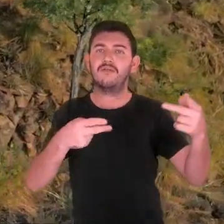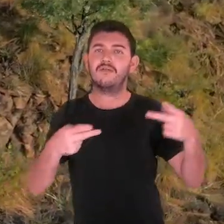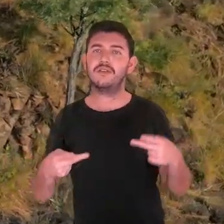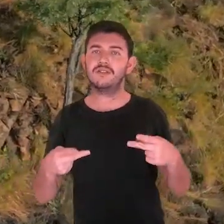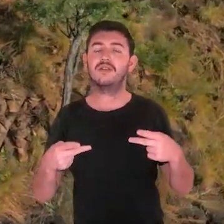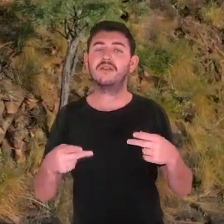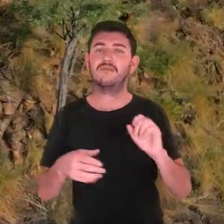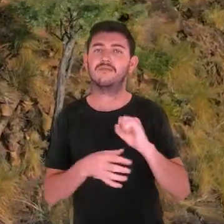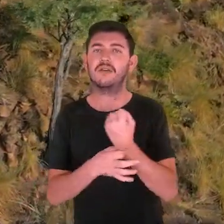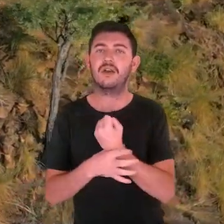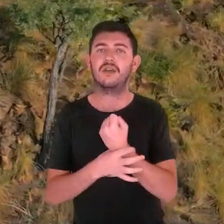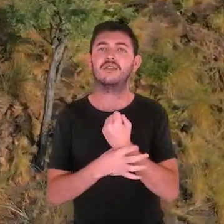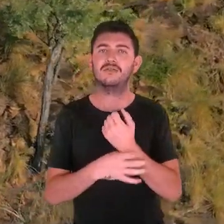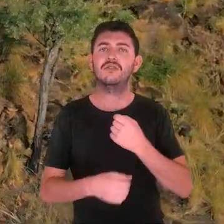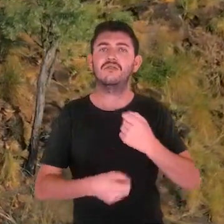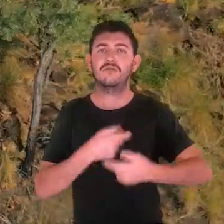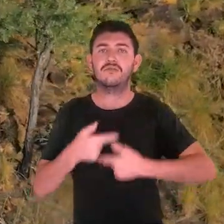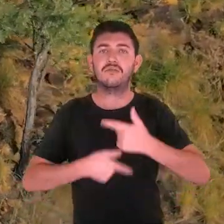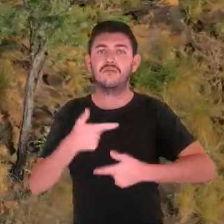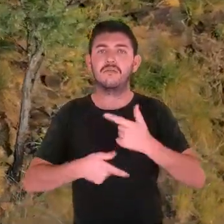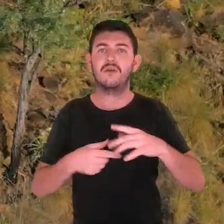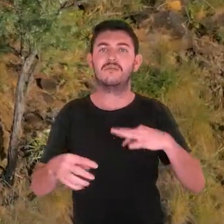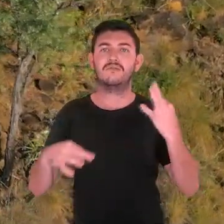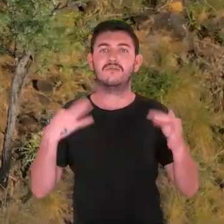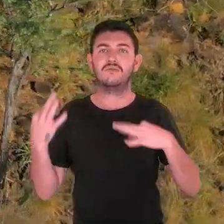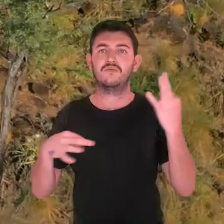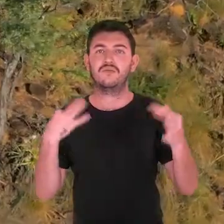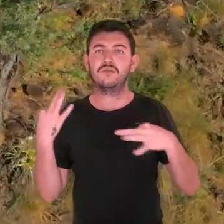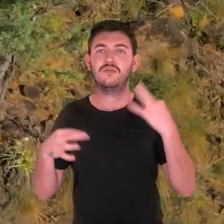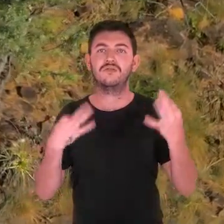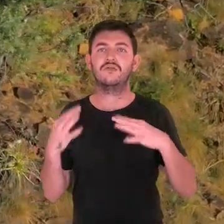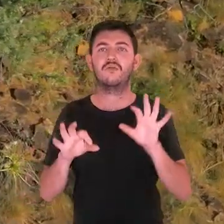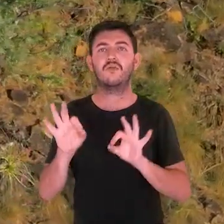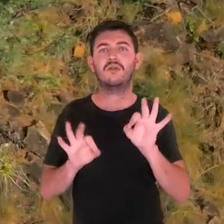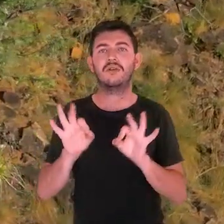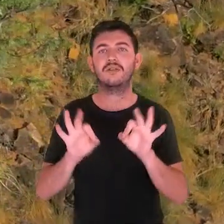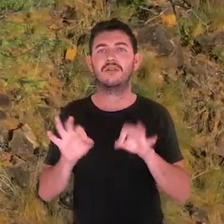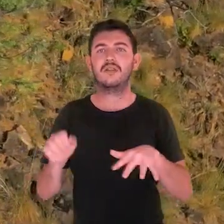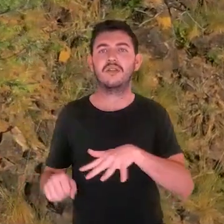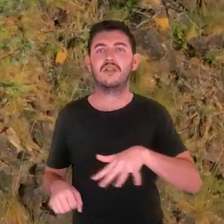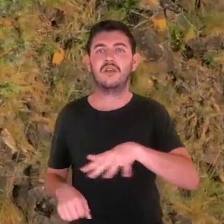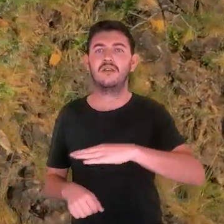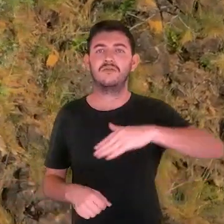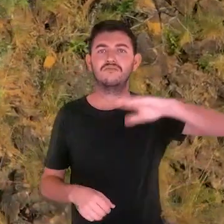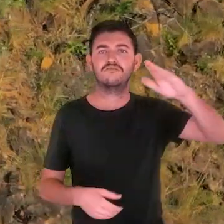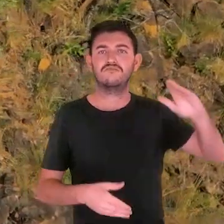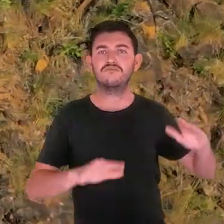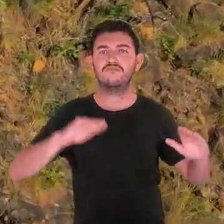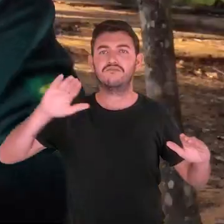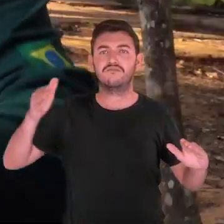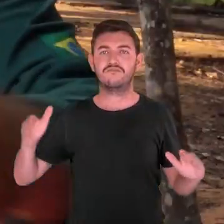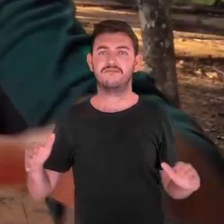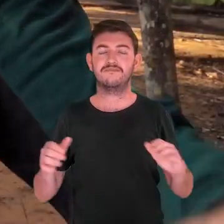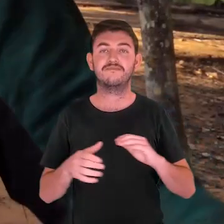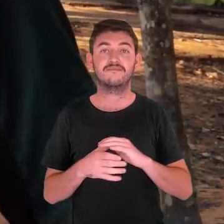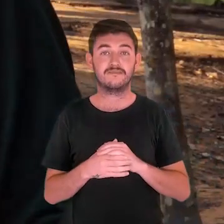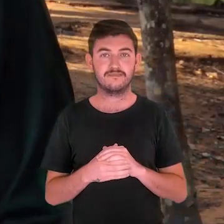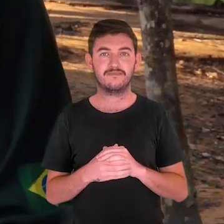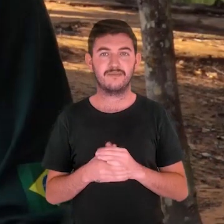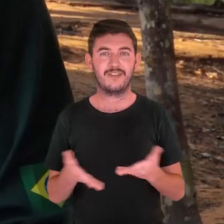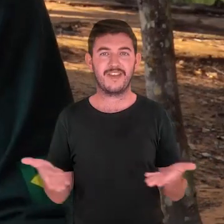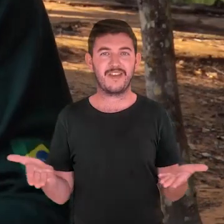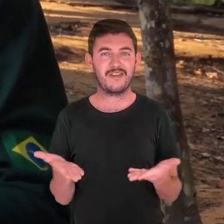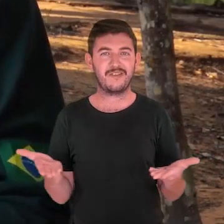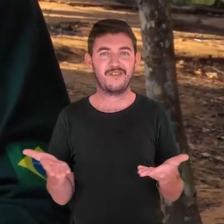área, garantindo a sustentabilidade das atividades turísticas desenvolvidas na região. As áreas de risco do